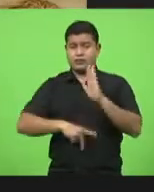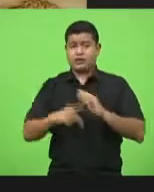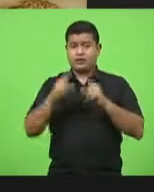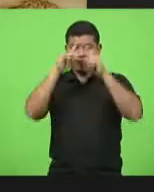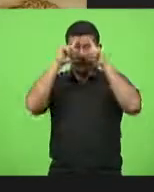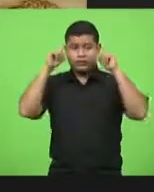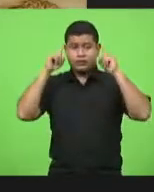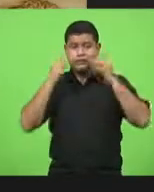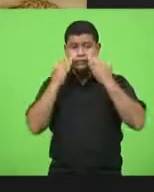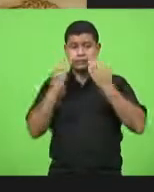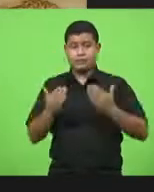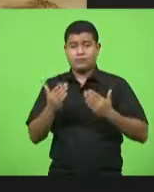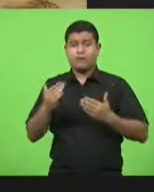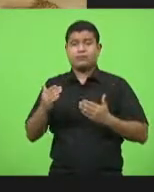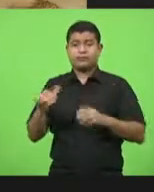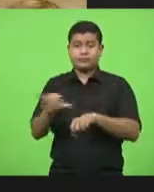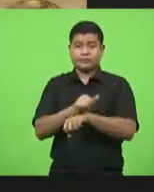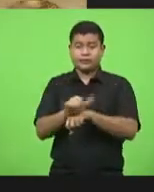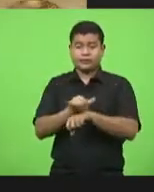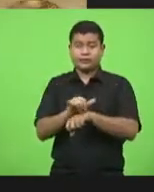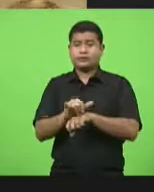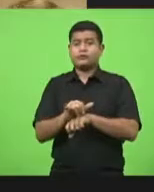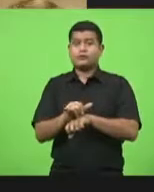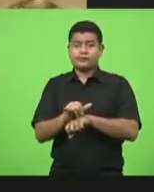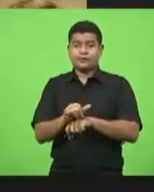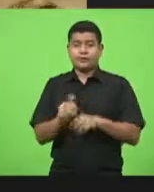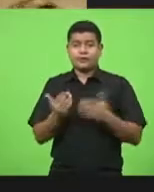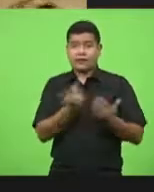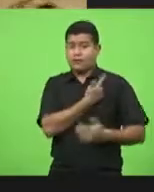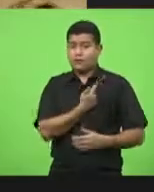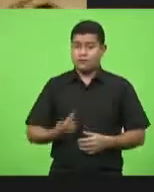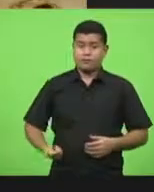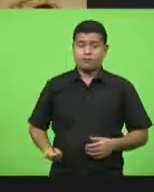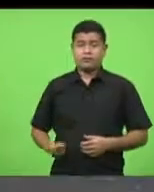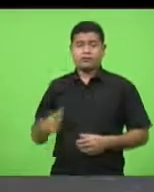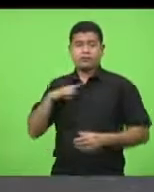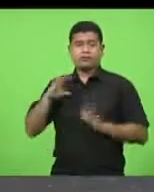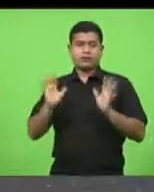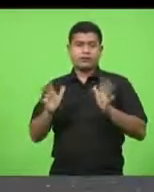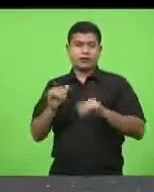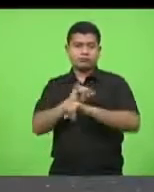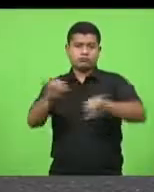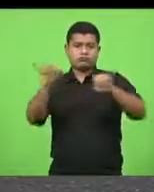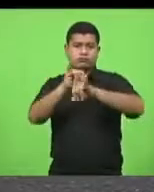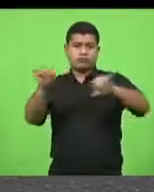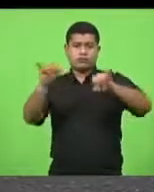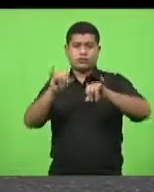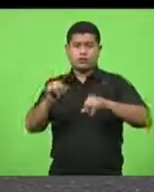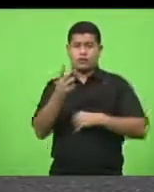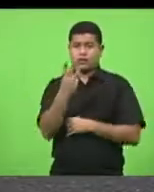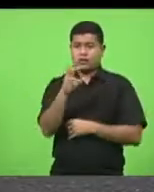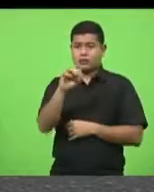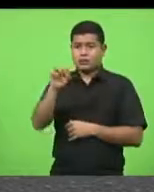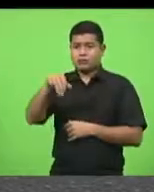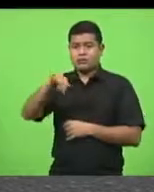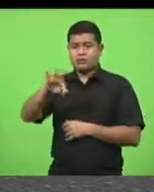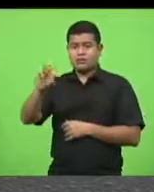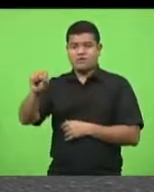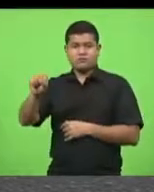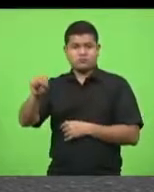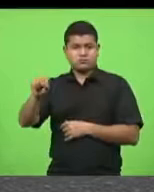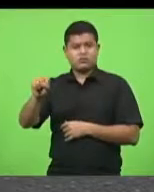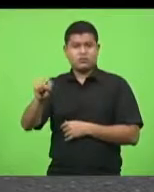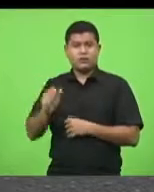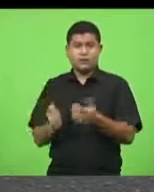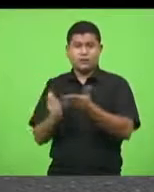um instrumento ao governo que tem, aliás, tem anunciado a disponibilidade de 300 milhões para a compra das vacinas. O que a